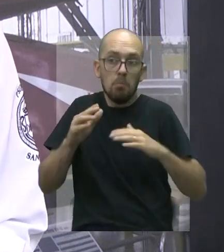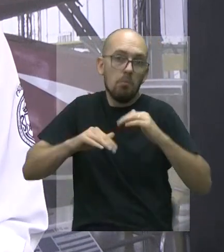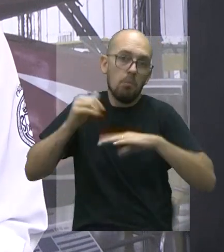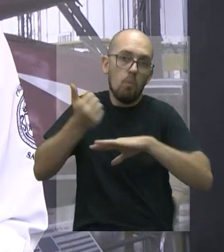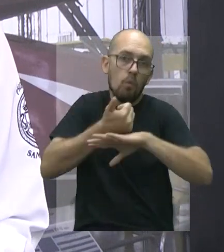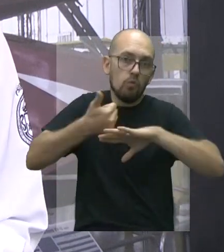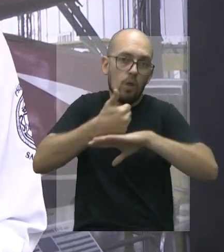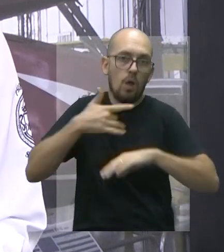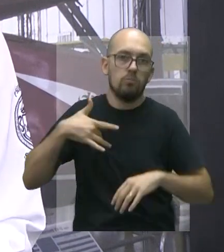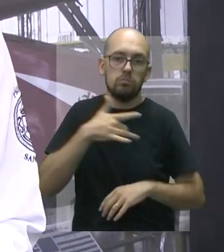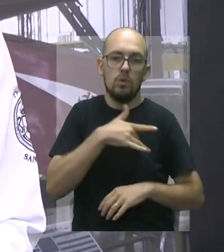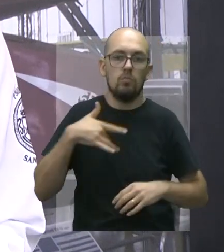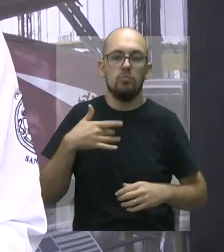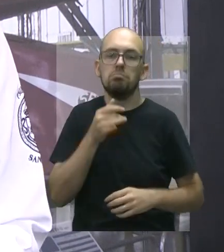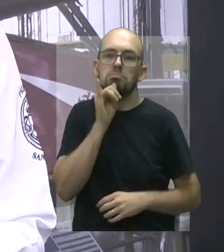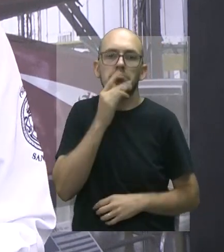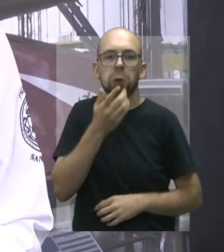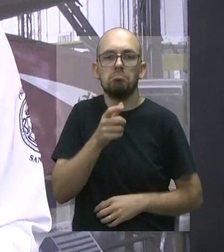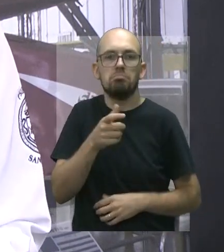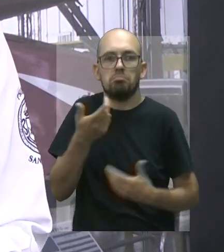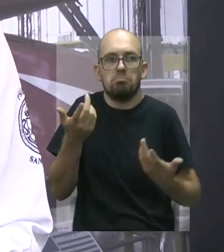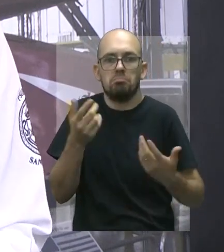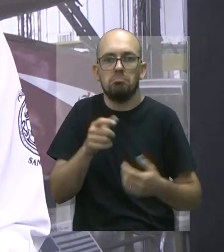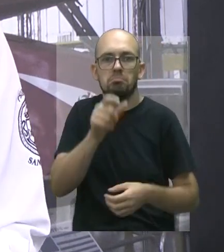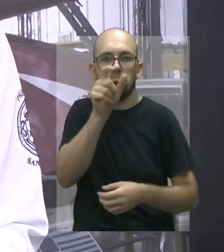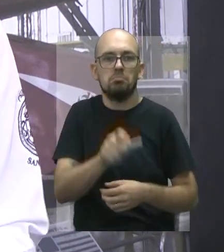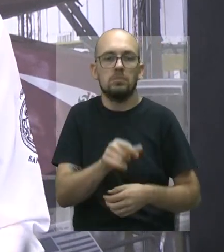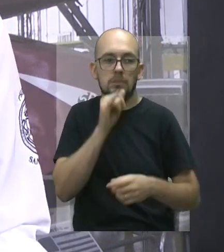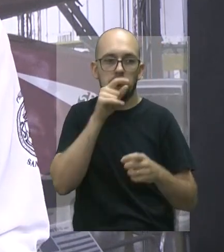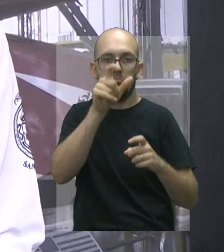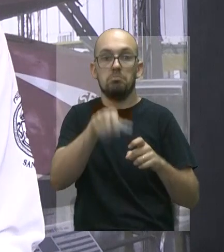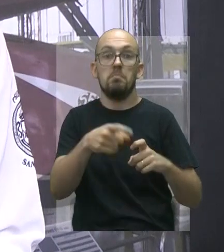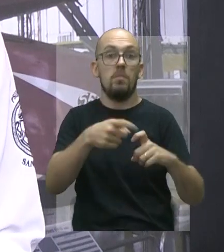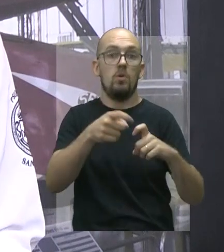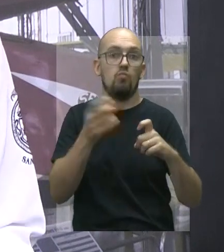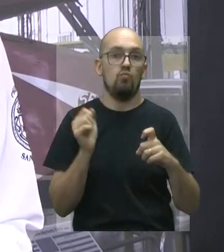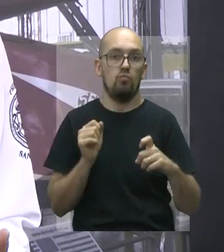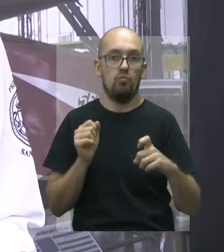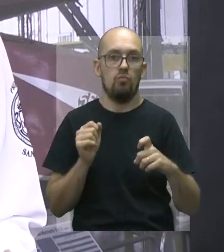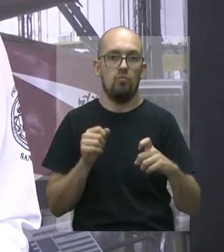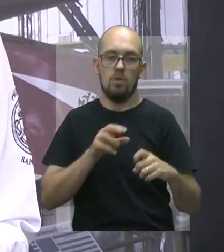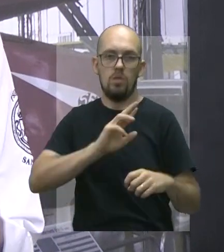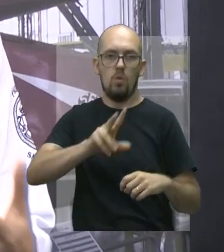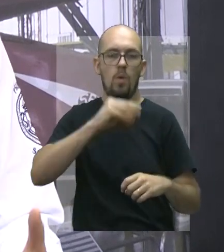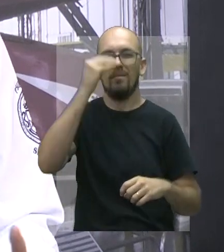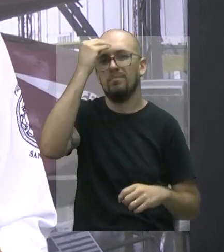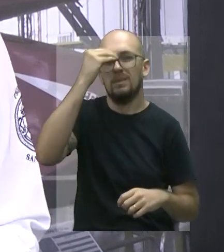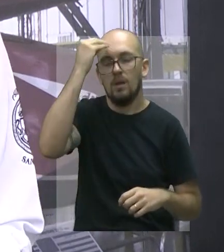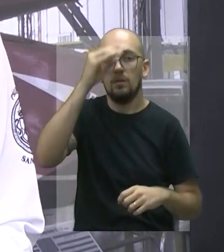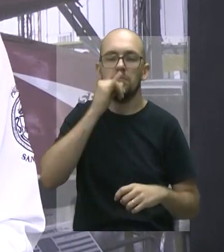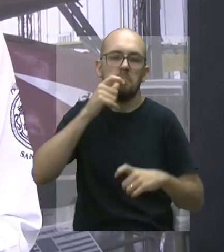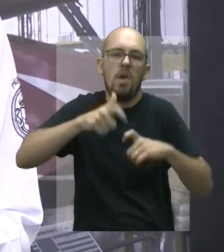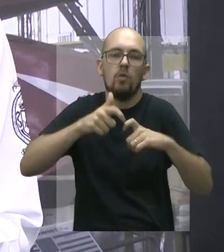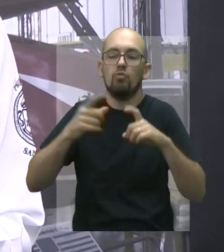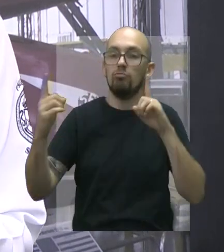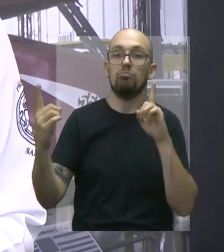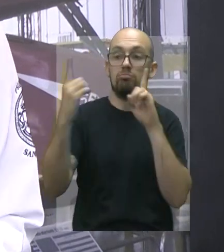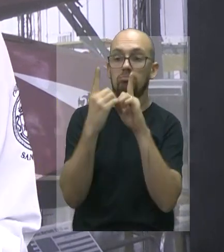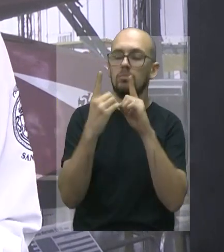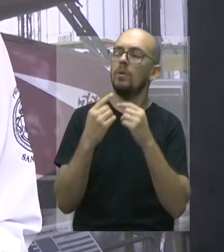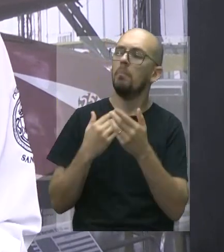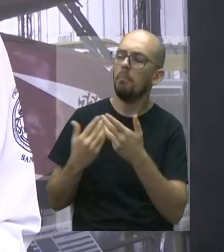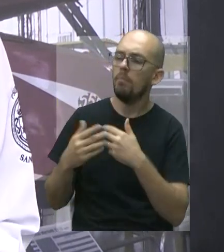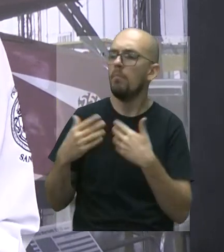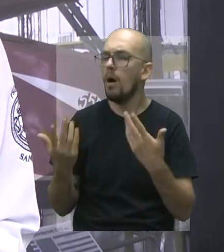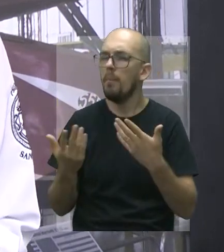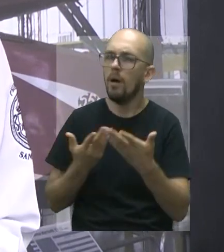da saúde, Um colega, por exemplo, médico, que não seja psiquiatra, numa consulta, numa conversa, pode